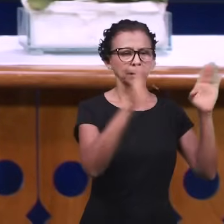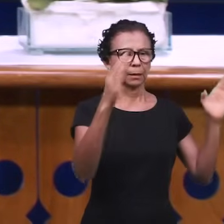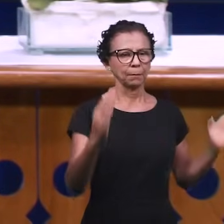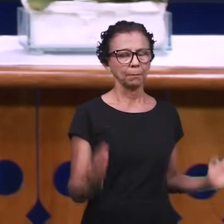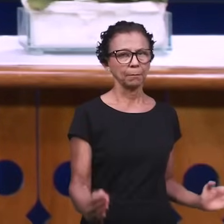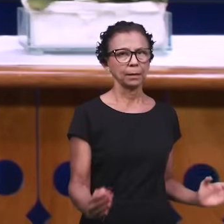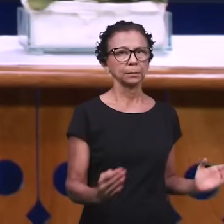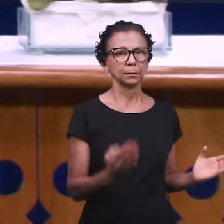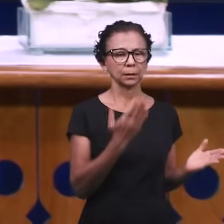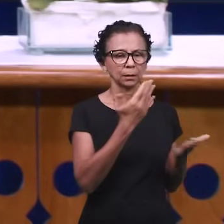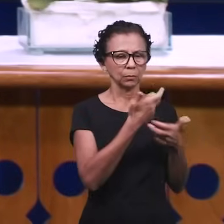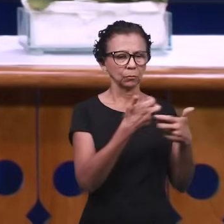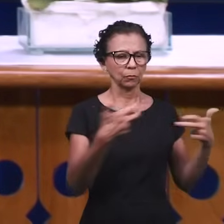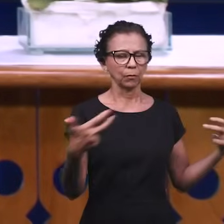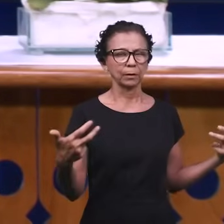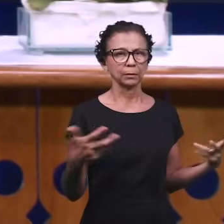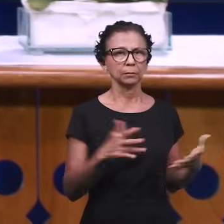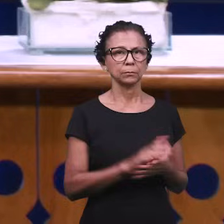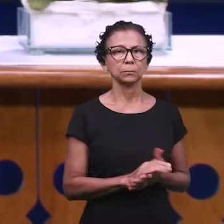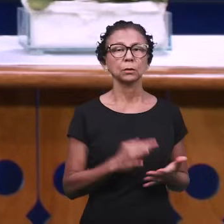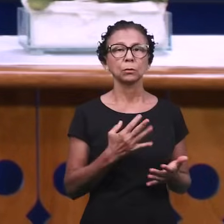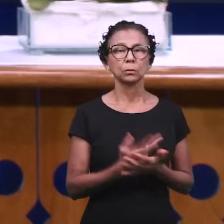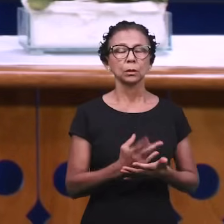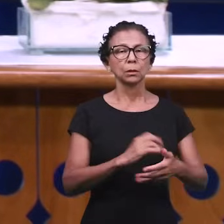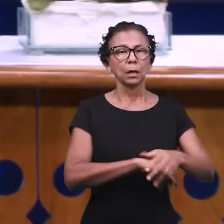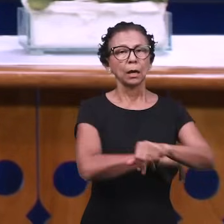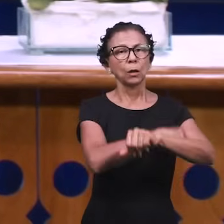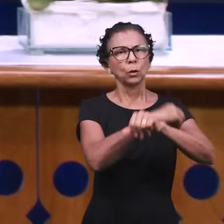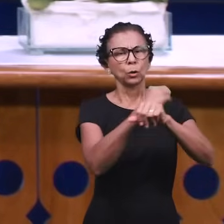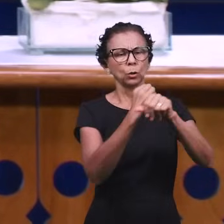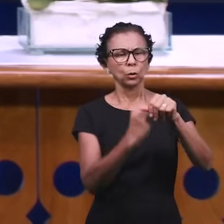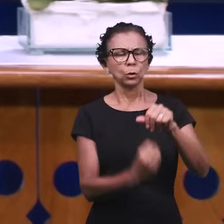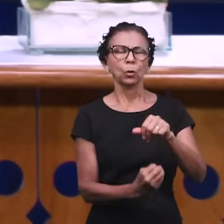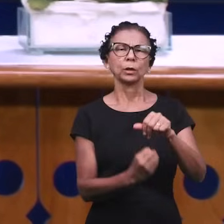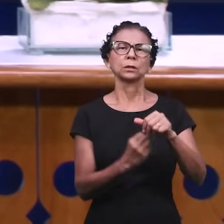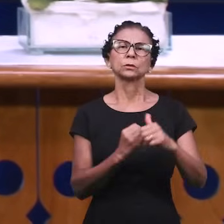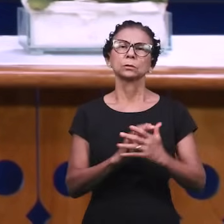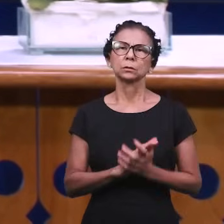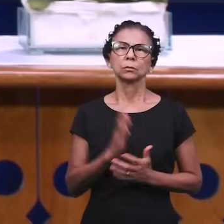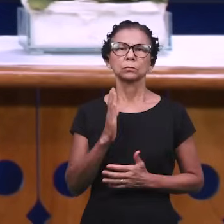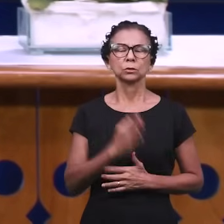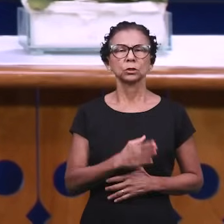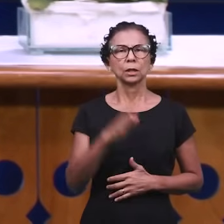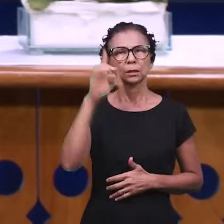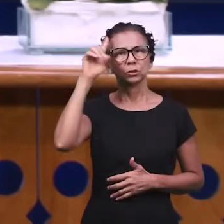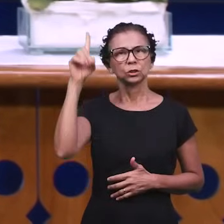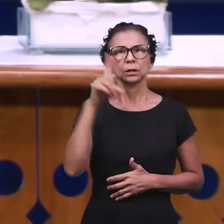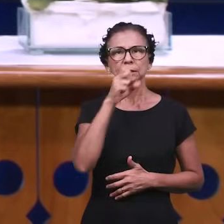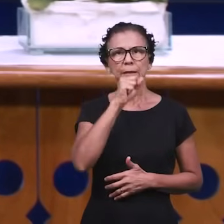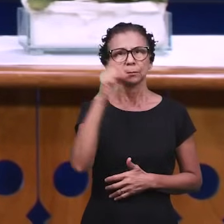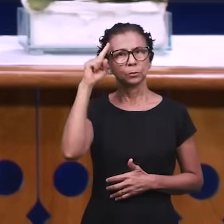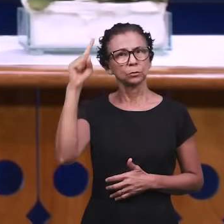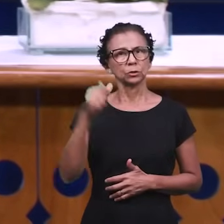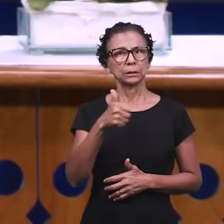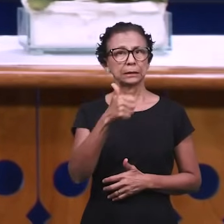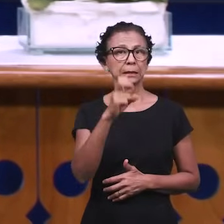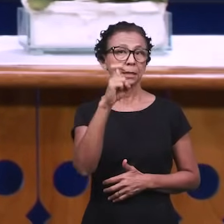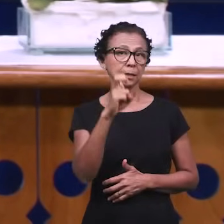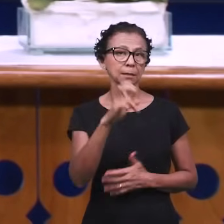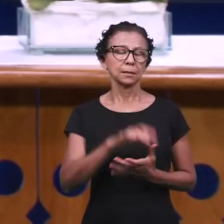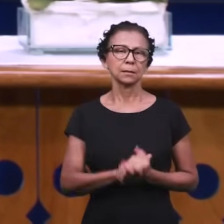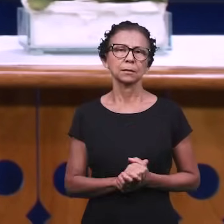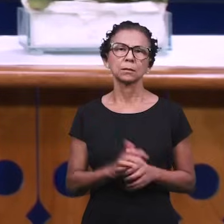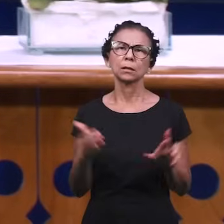Páscoa. Então, quando se colocava a mesa, a noite já tinha entrado, então já era sábado, dia 15.